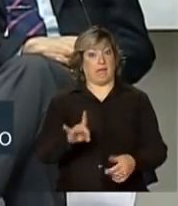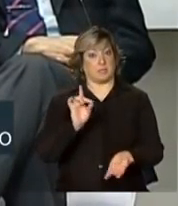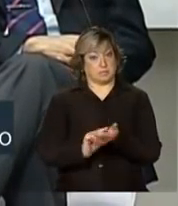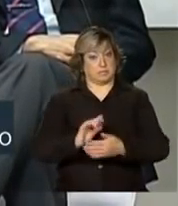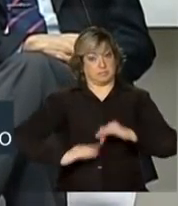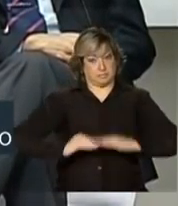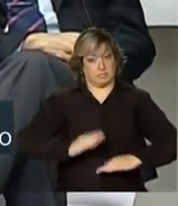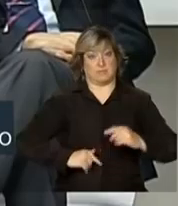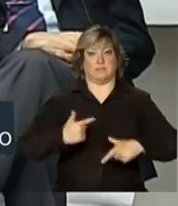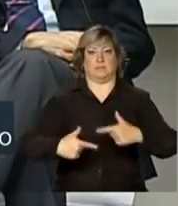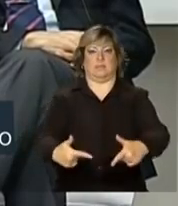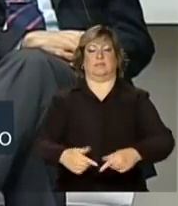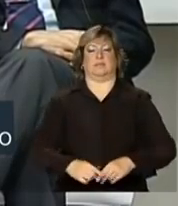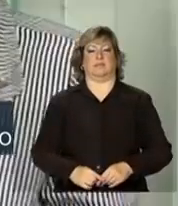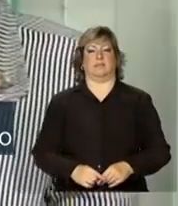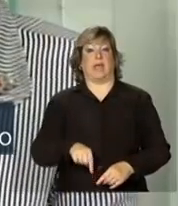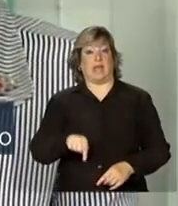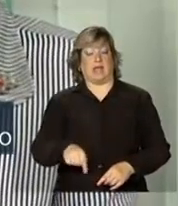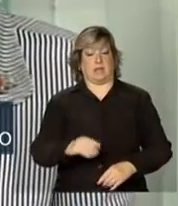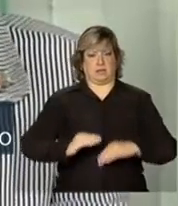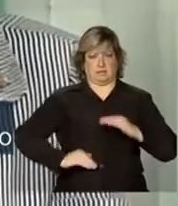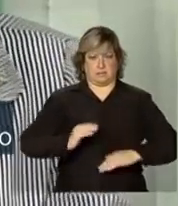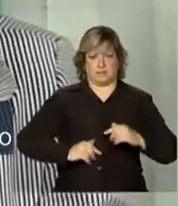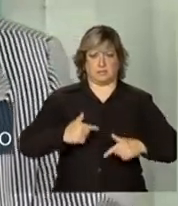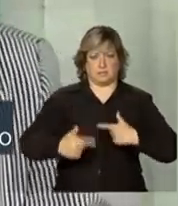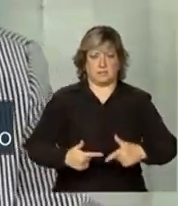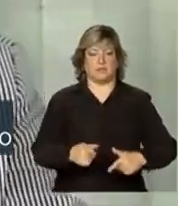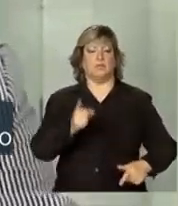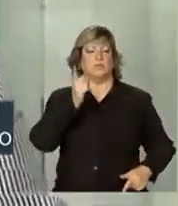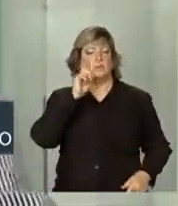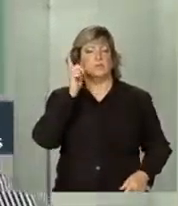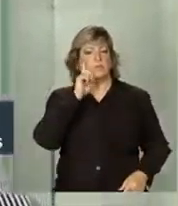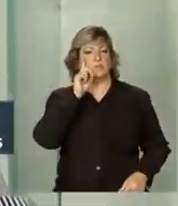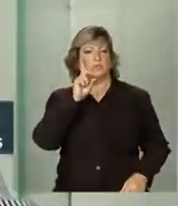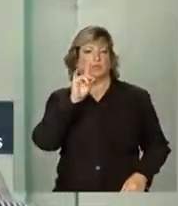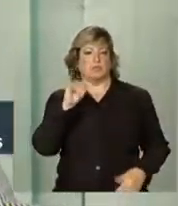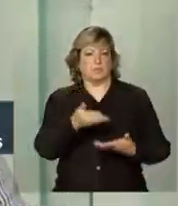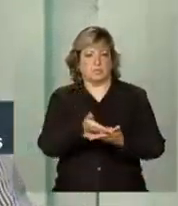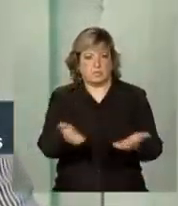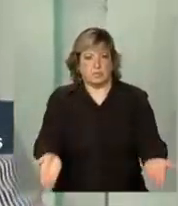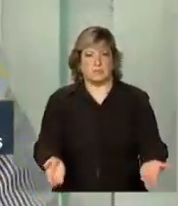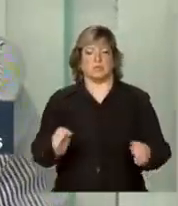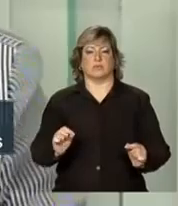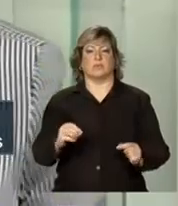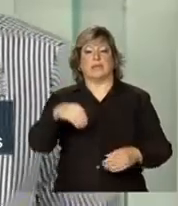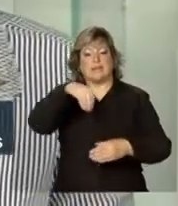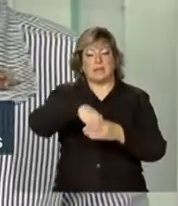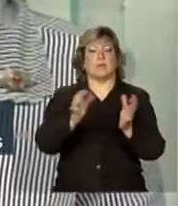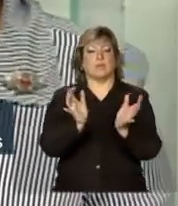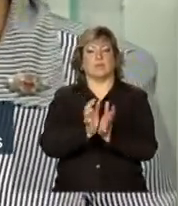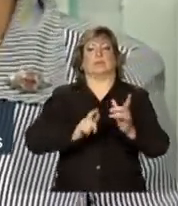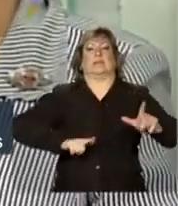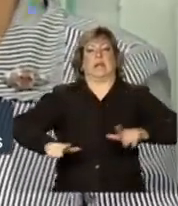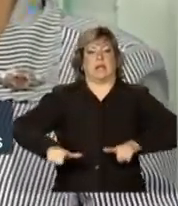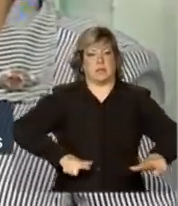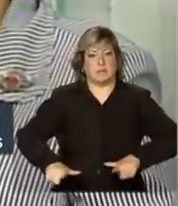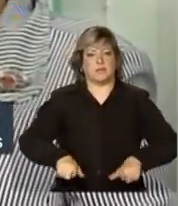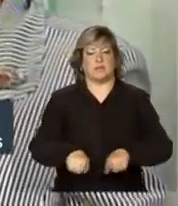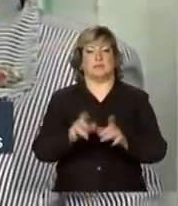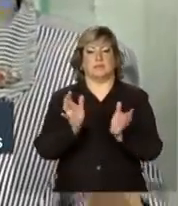atitude. E uma atitude no cotidiano, uma atitude no mundo do trabalho, uma atitude no